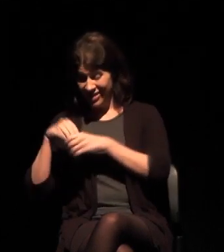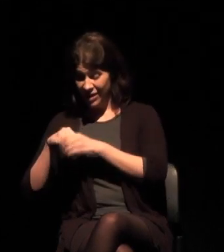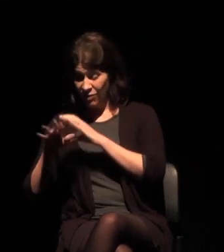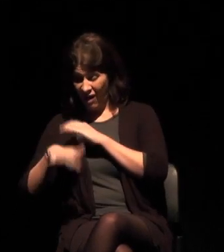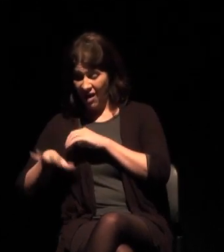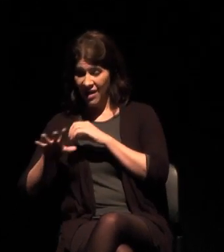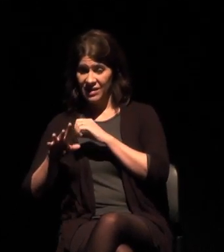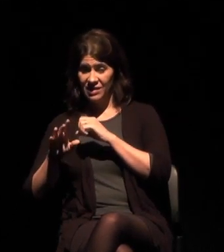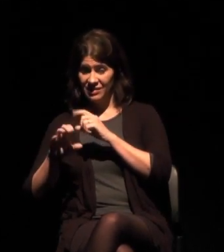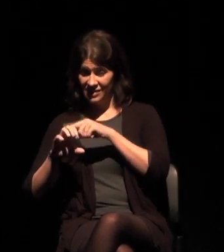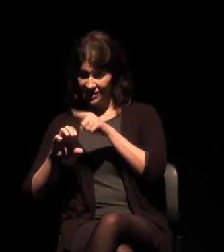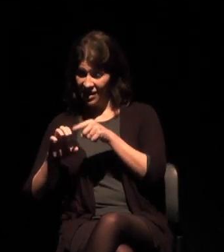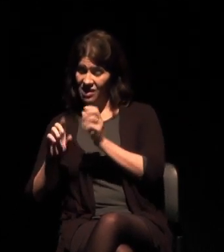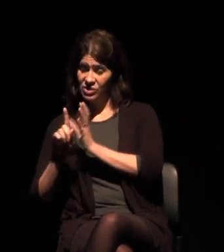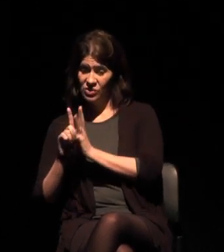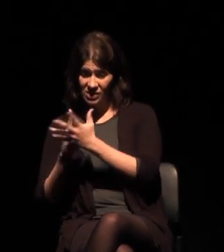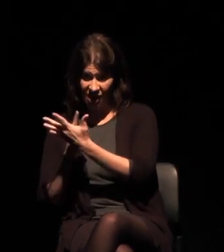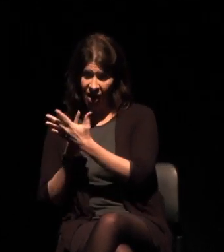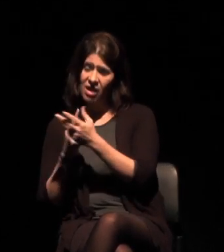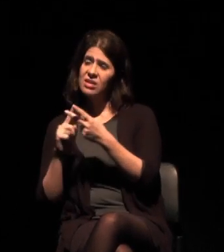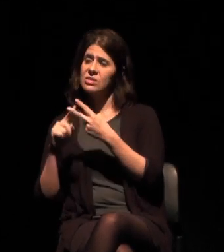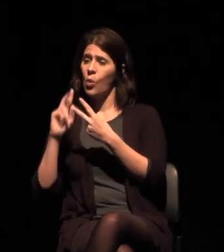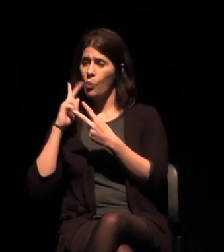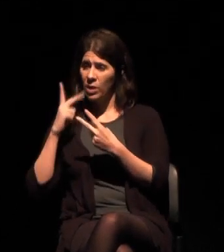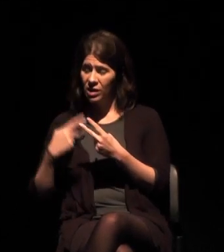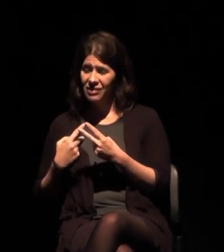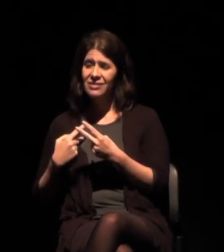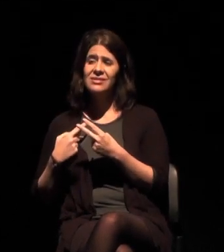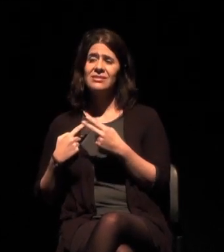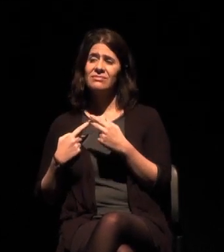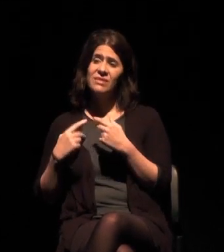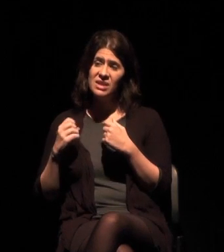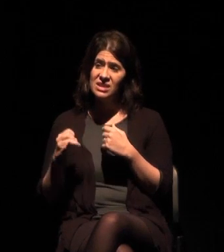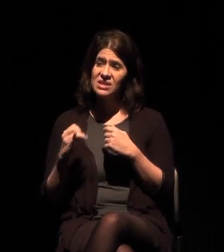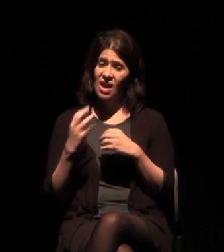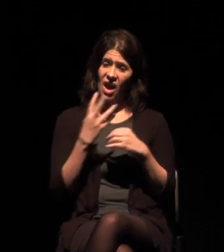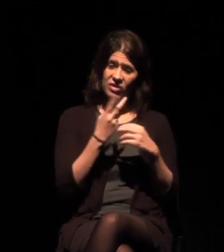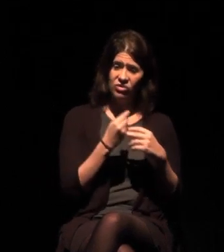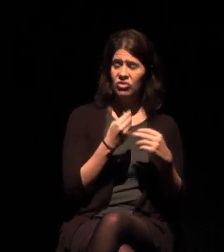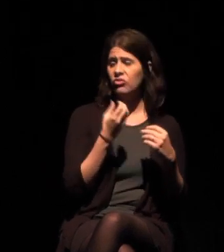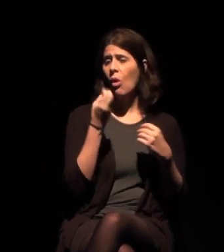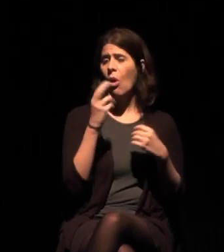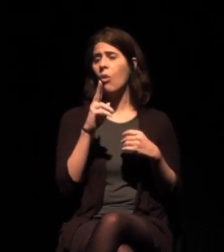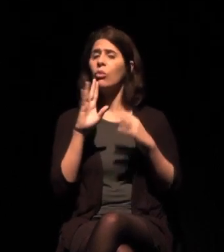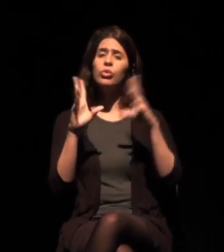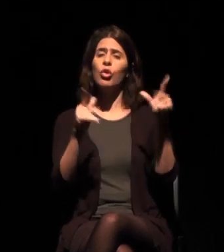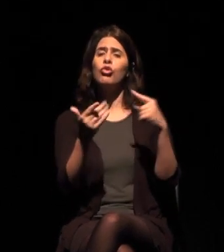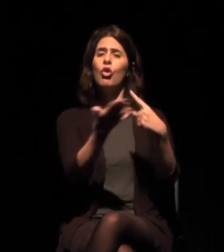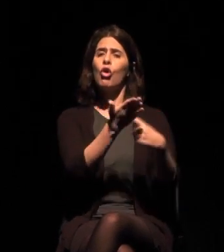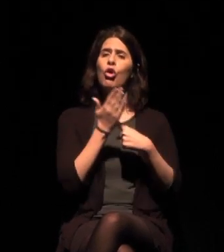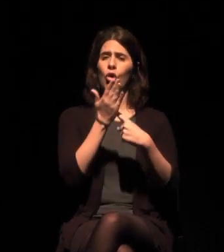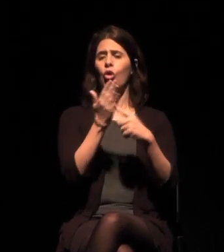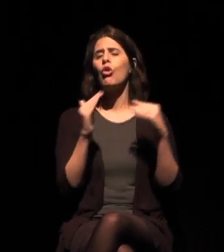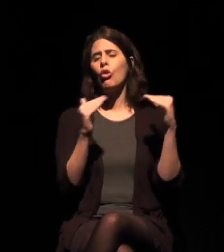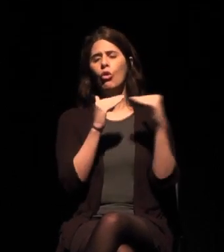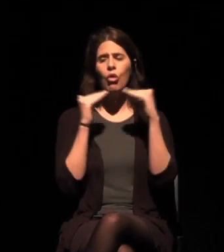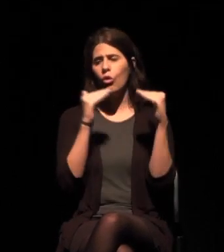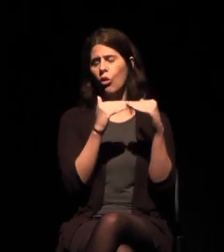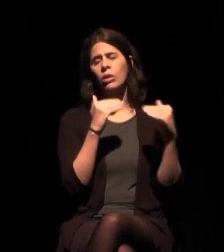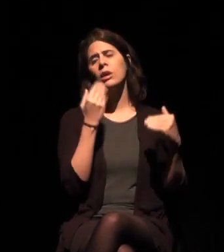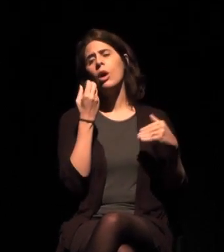partes tico já agora surgem ao senso comum seja é o facto conhecimento mais